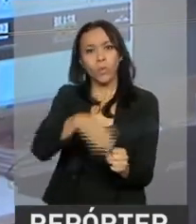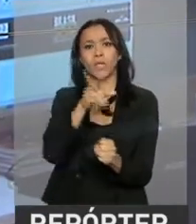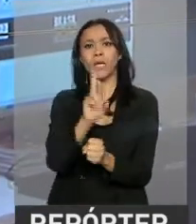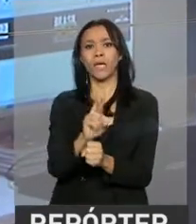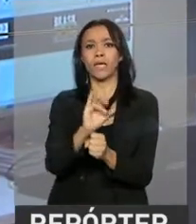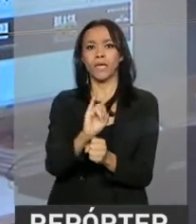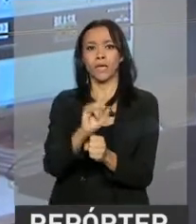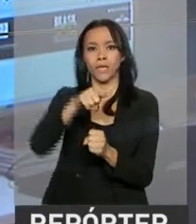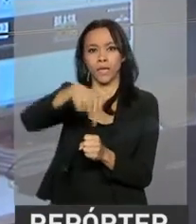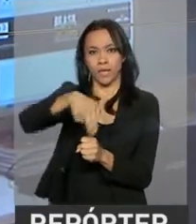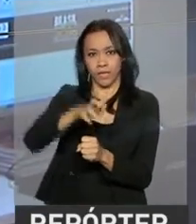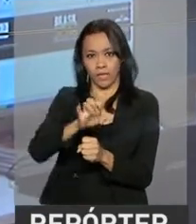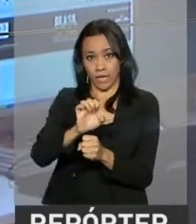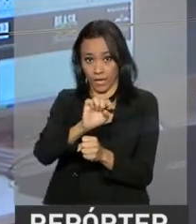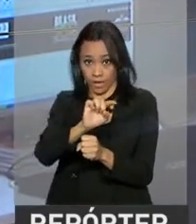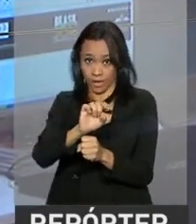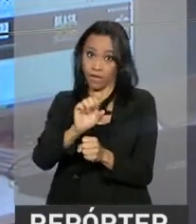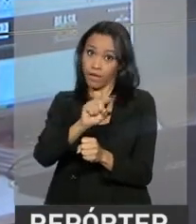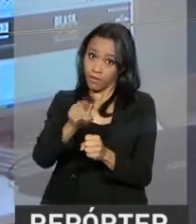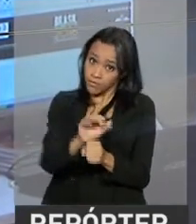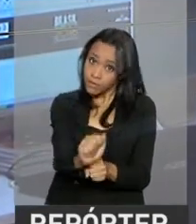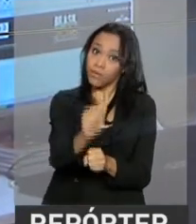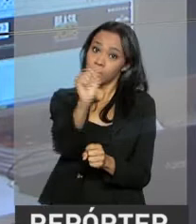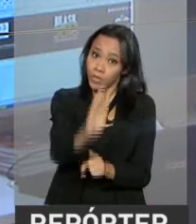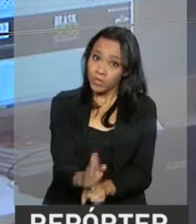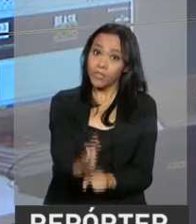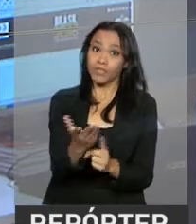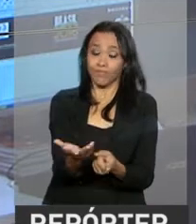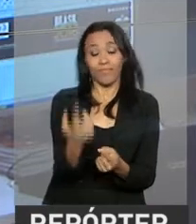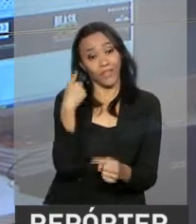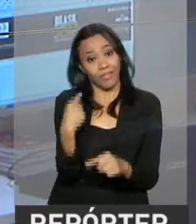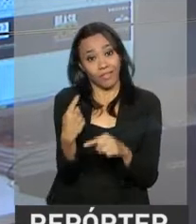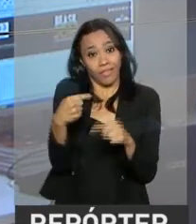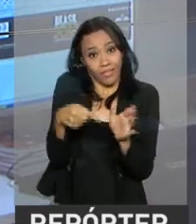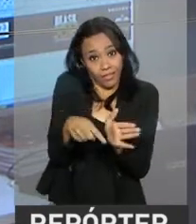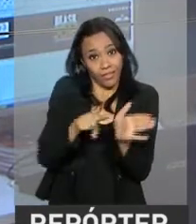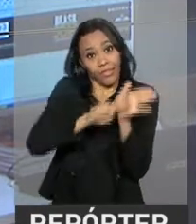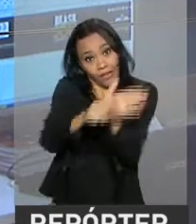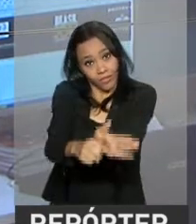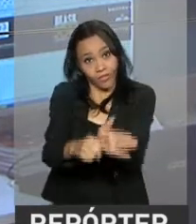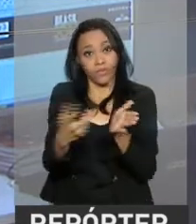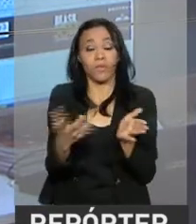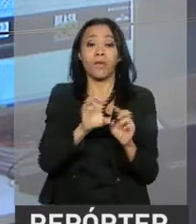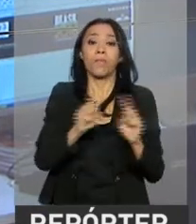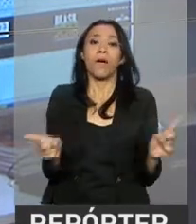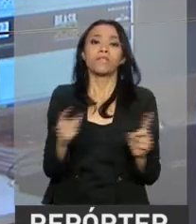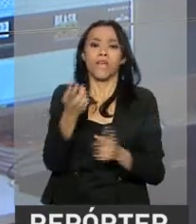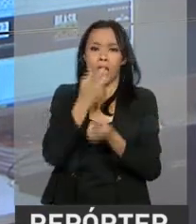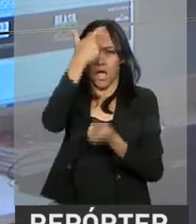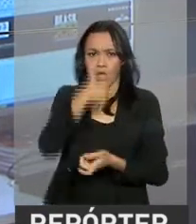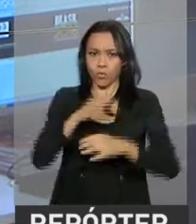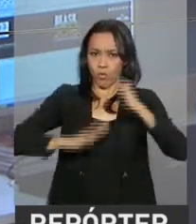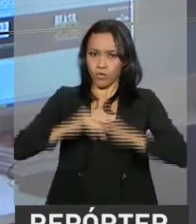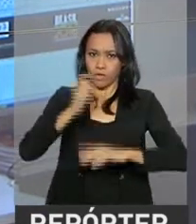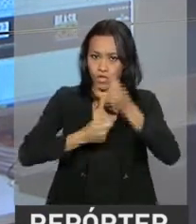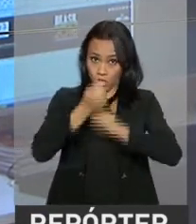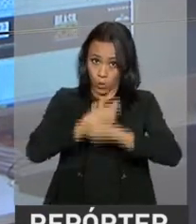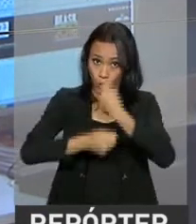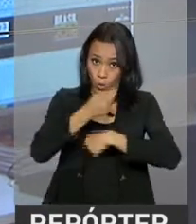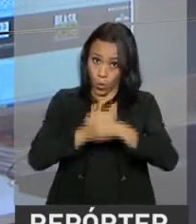divulgadas já indicavam que o resultado seria negativo mas para o ano que vem os economistas do mercado financeiro